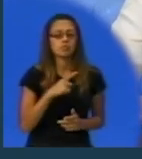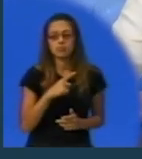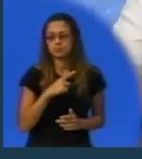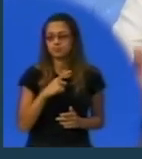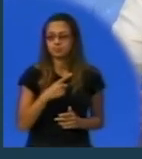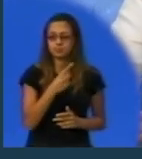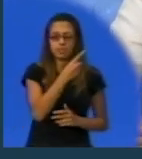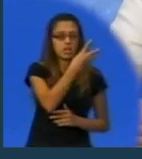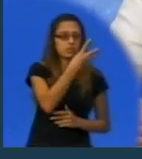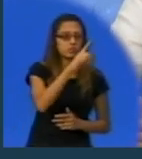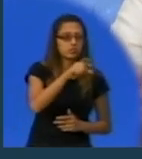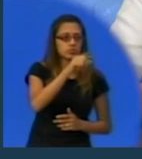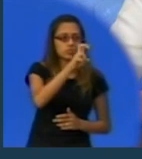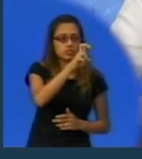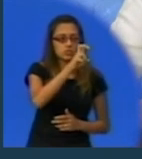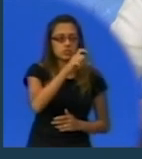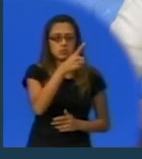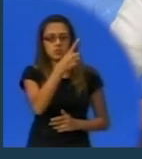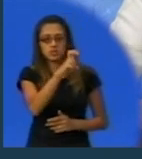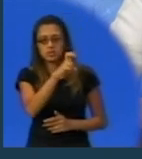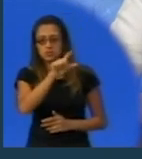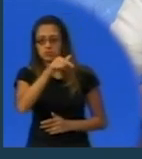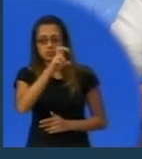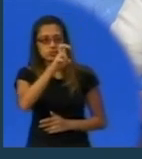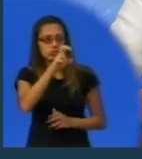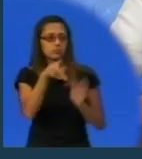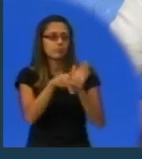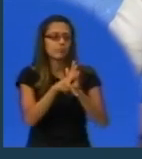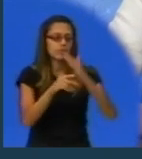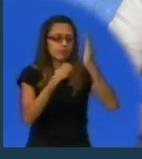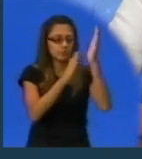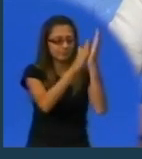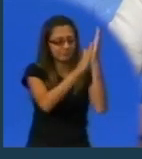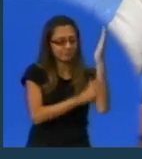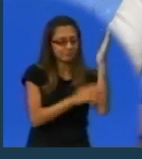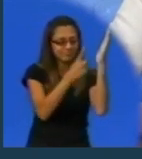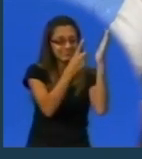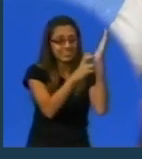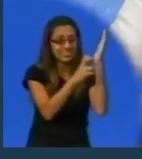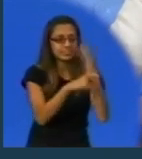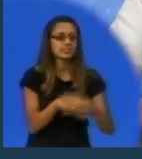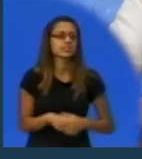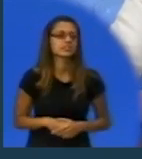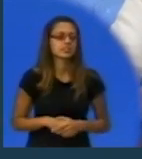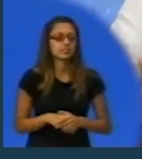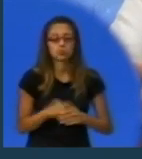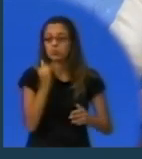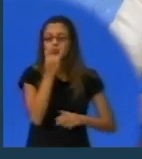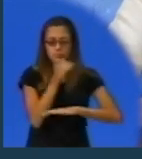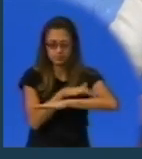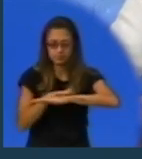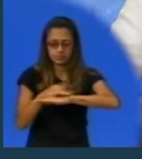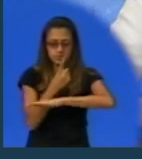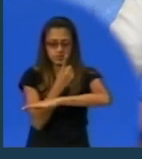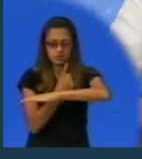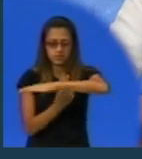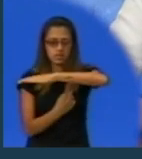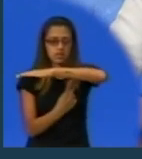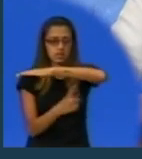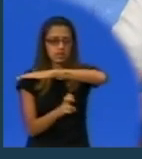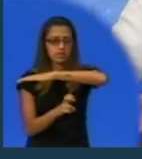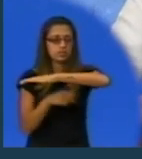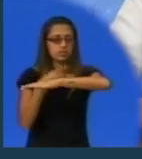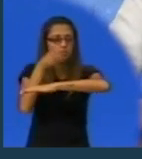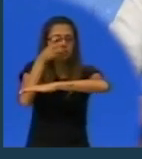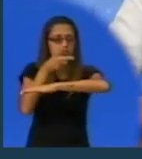entre 14,5 e 15,5, o valor de 15. Quando eu olho lá para o meu valor de 15, eu tenho uma frequência de ocorrência